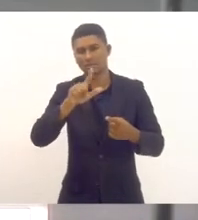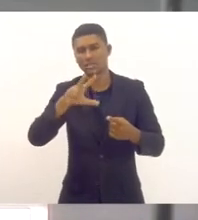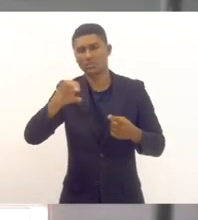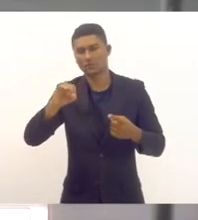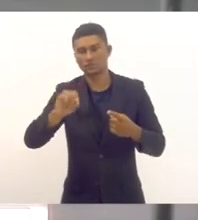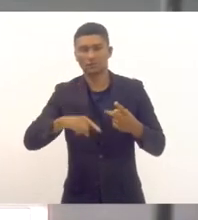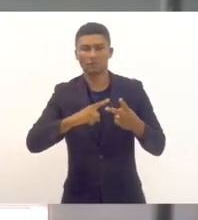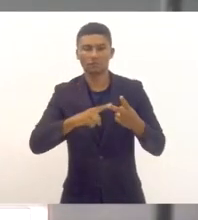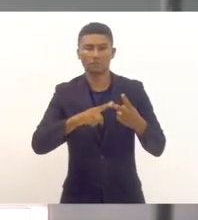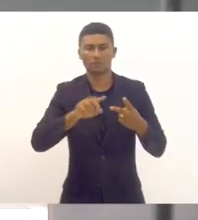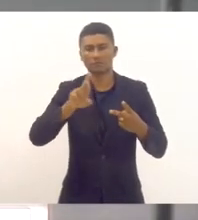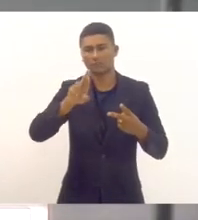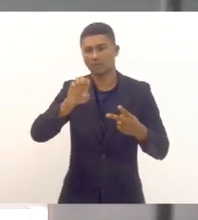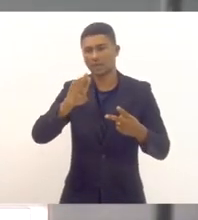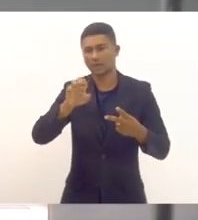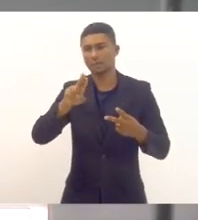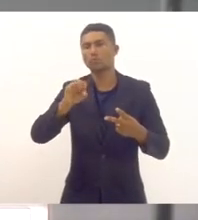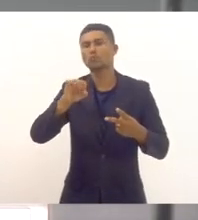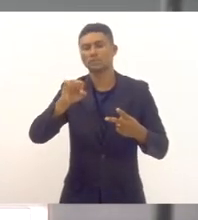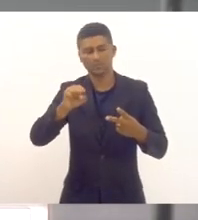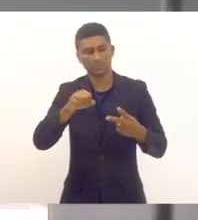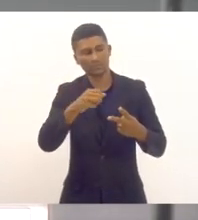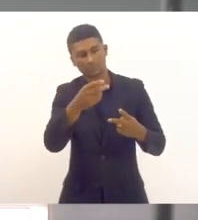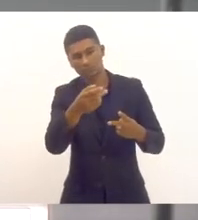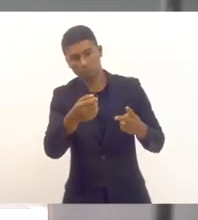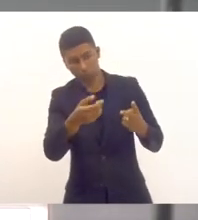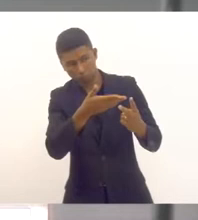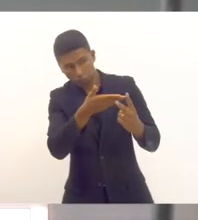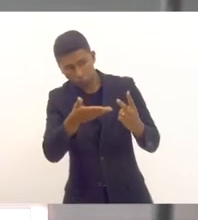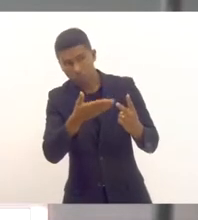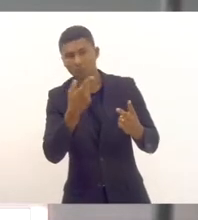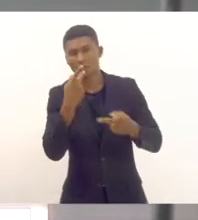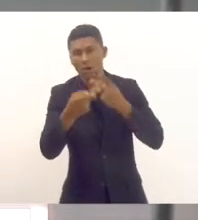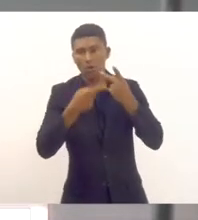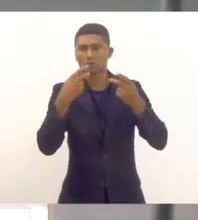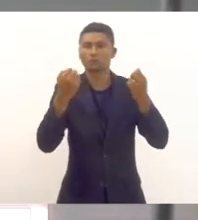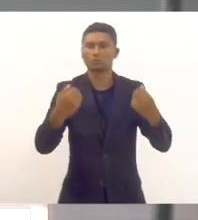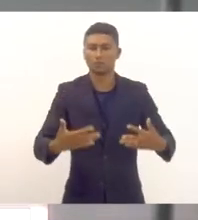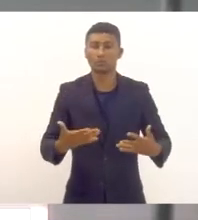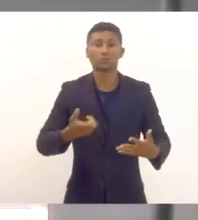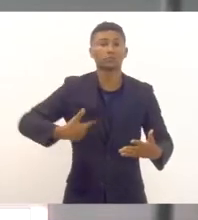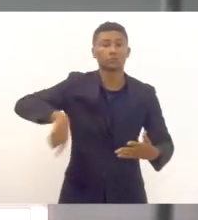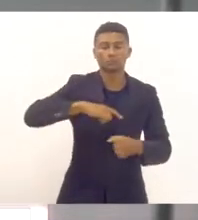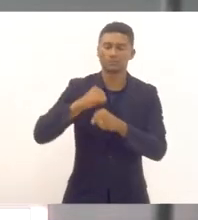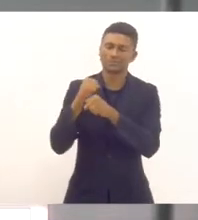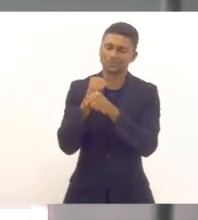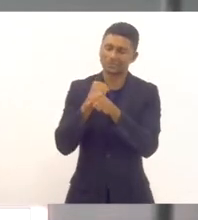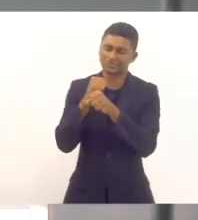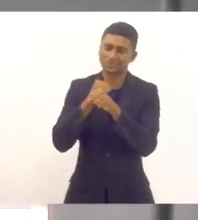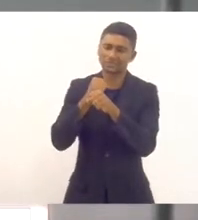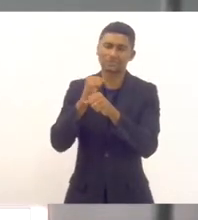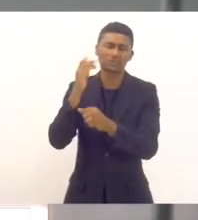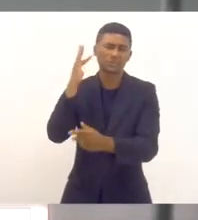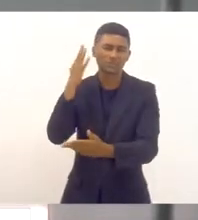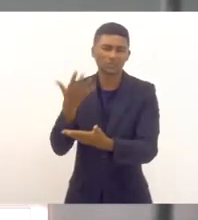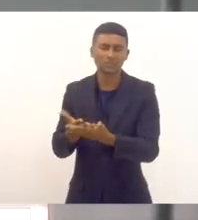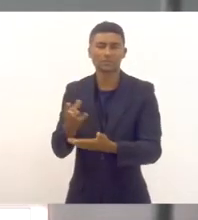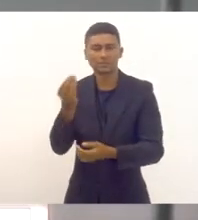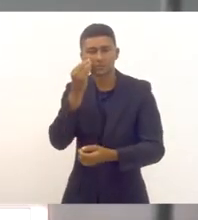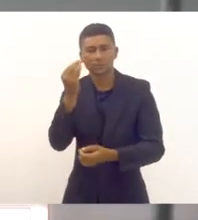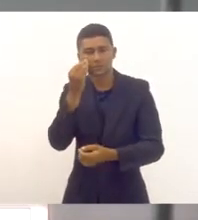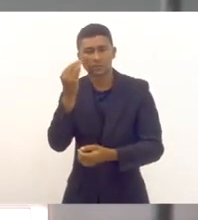Rebuzzi, é uma batalha que a gente vem há anos, né, batalhando para tentar mudar